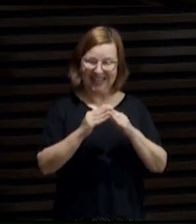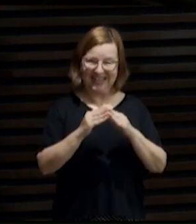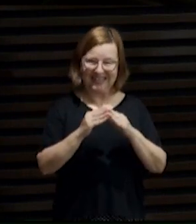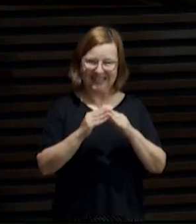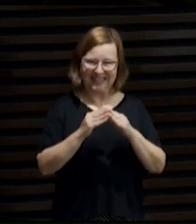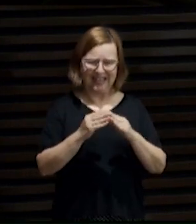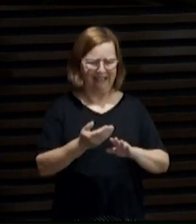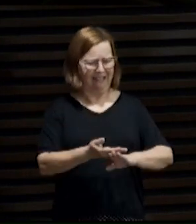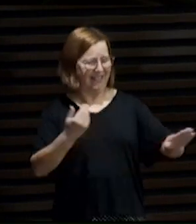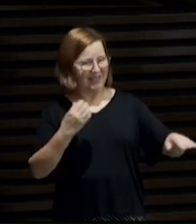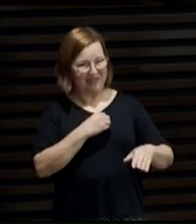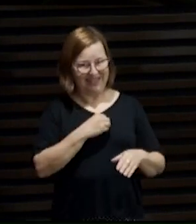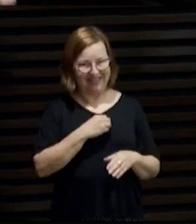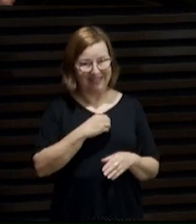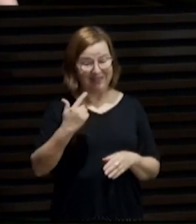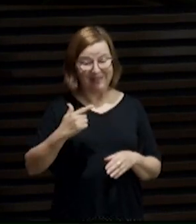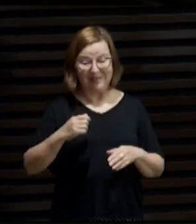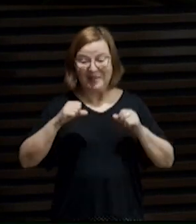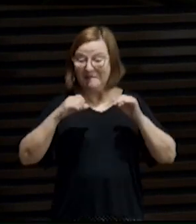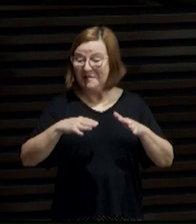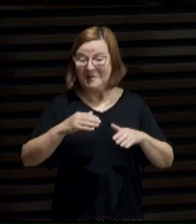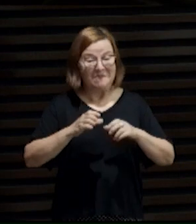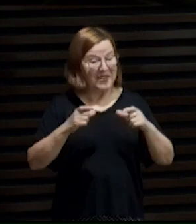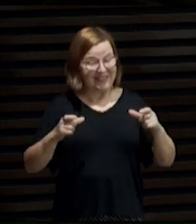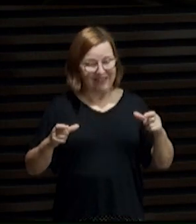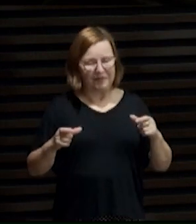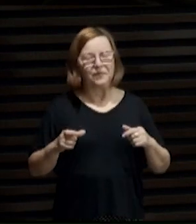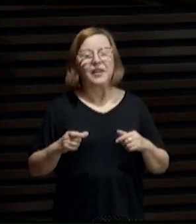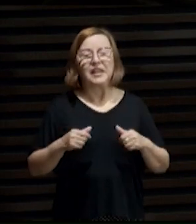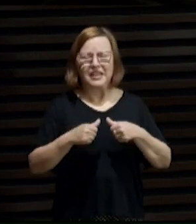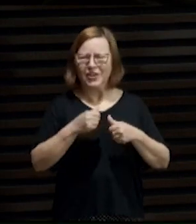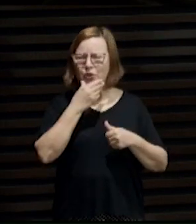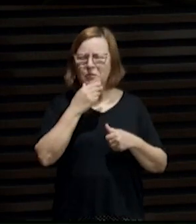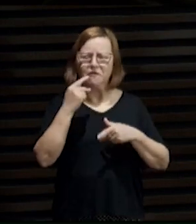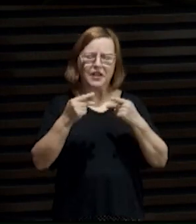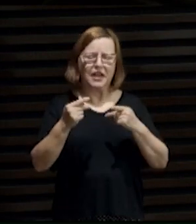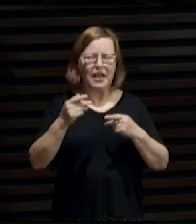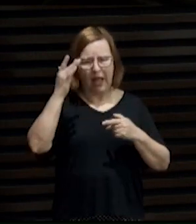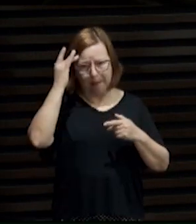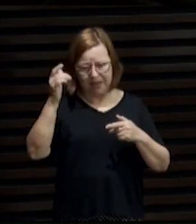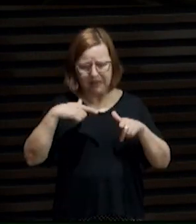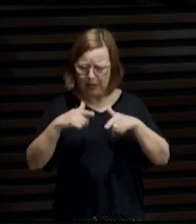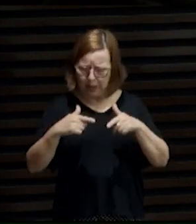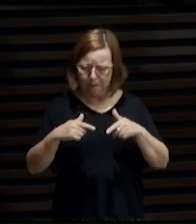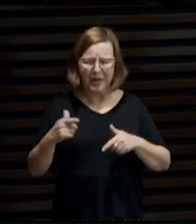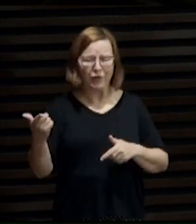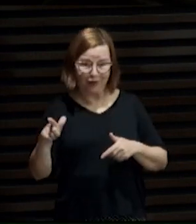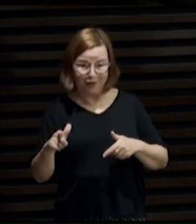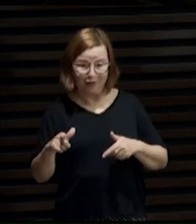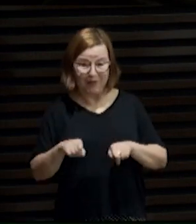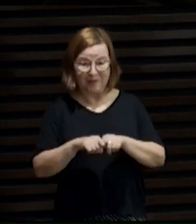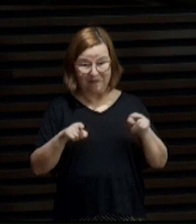Não há bênção maior do que essa. Amanhã eu vou trabalhar de novo, ele diz à esposa. E amanhã eu vou ser vencedor. Mas eu sou vencedor hoje, porque